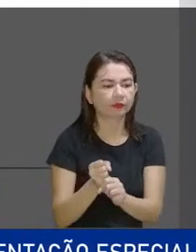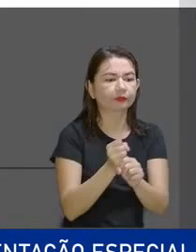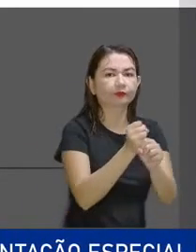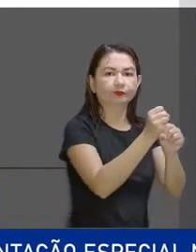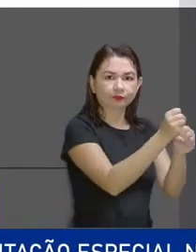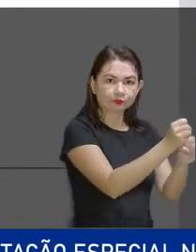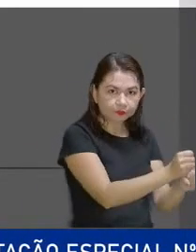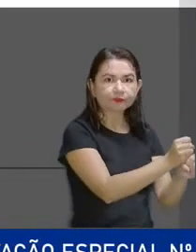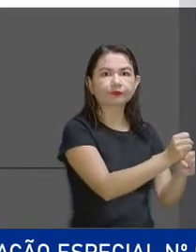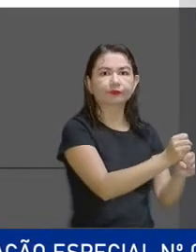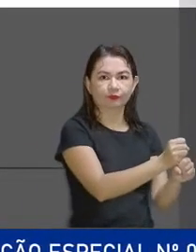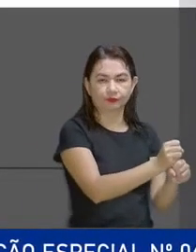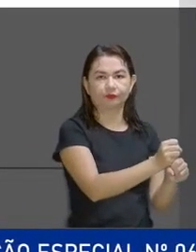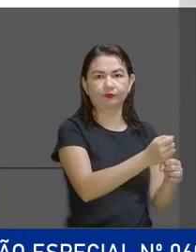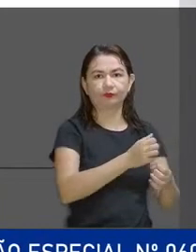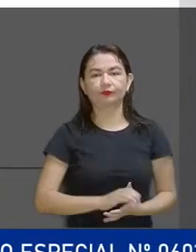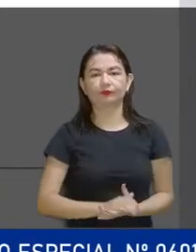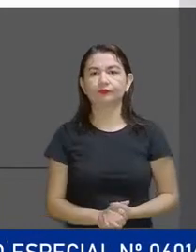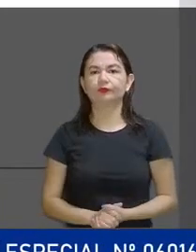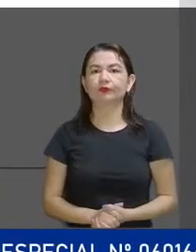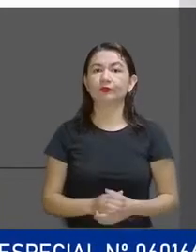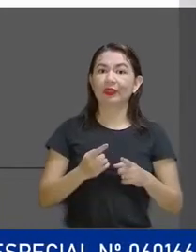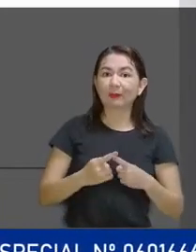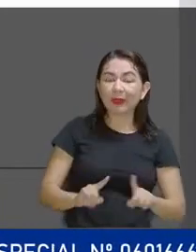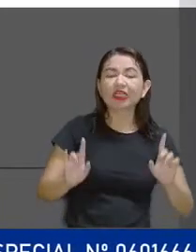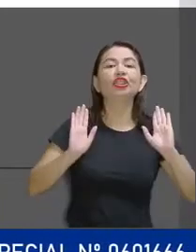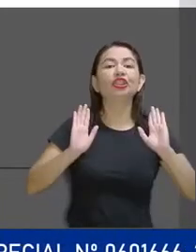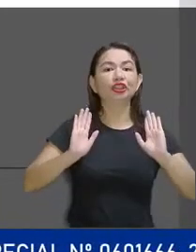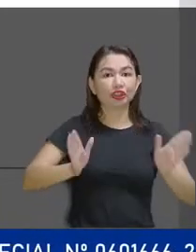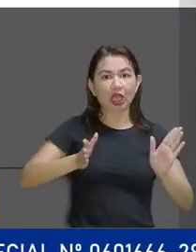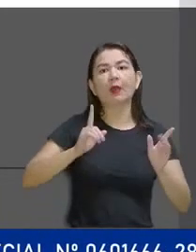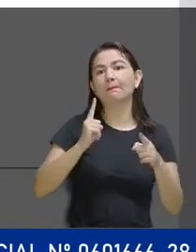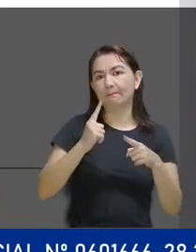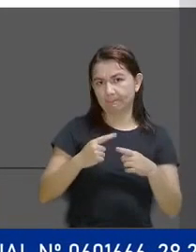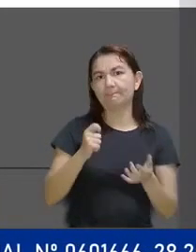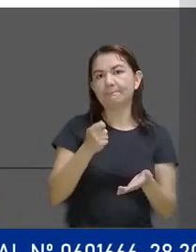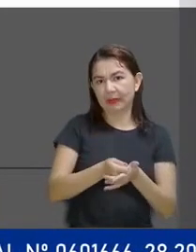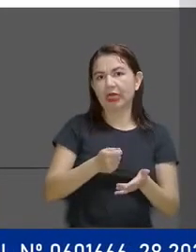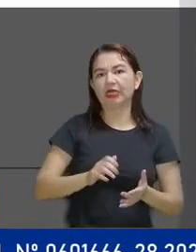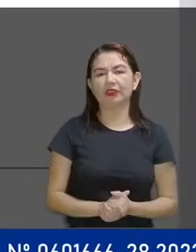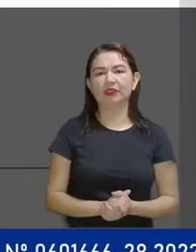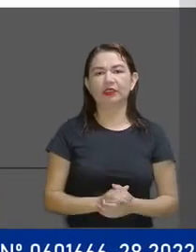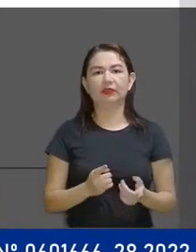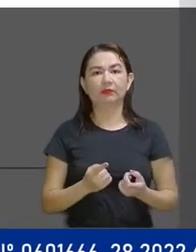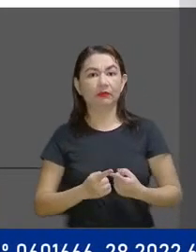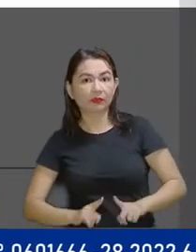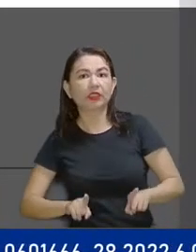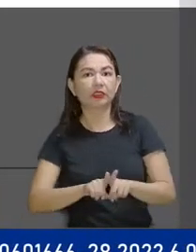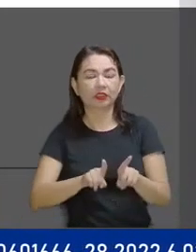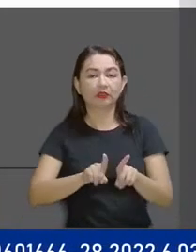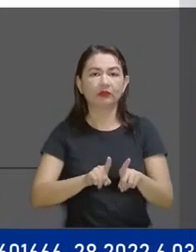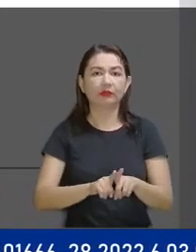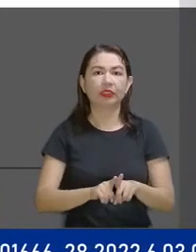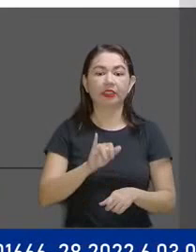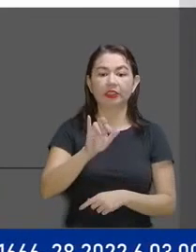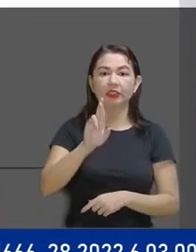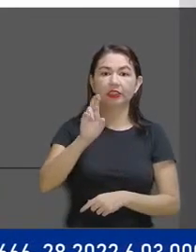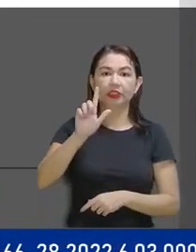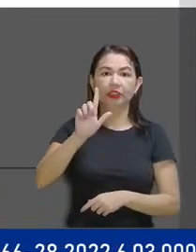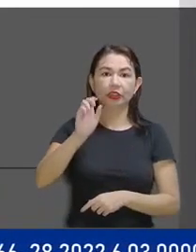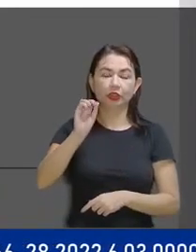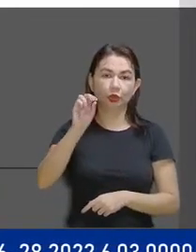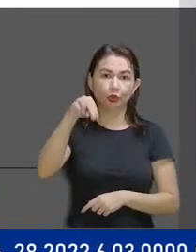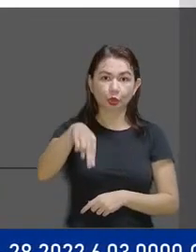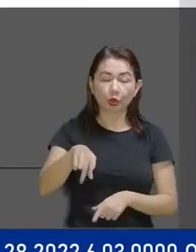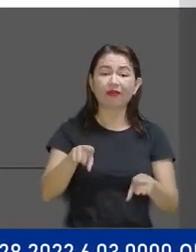encarregado de transportar as cestas alimentícias, uma vez que já estavam pagas. Mais significativa ainda é a declaração de Irlon,